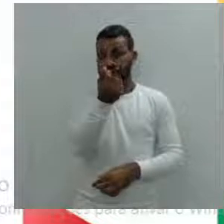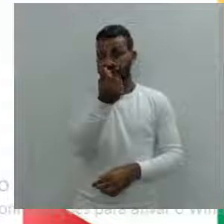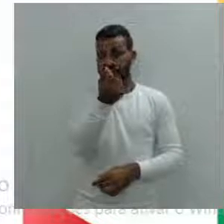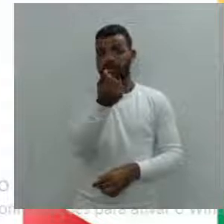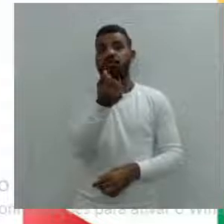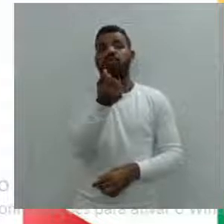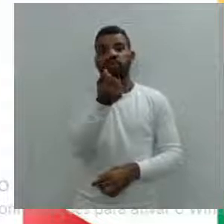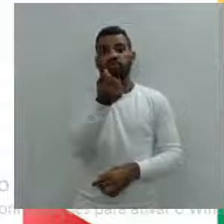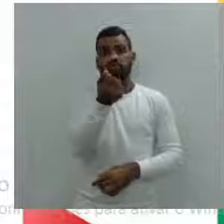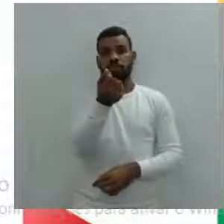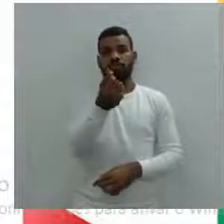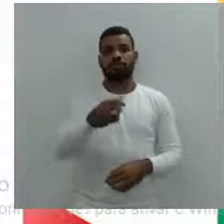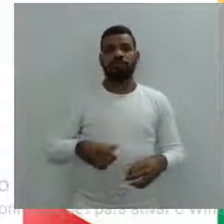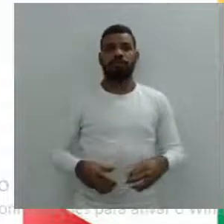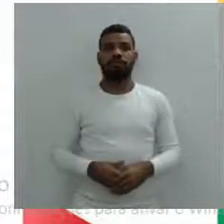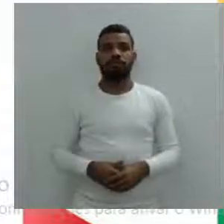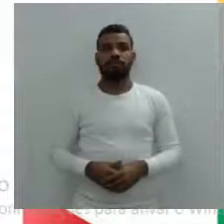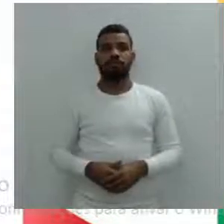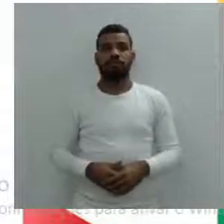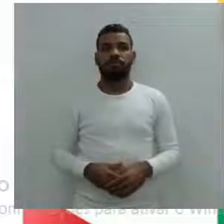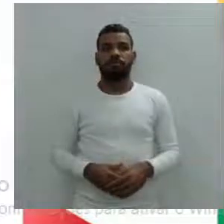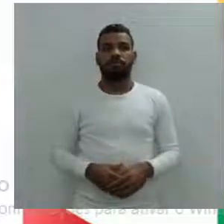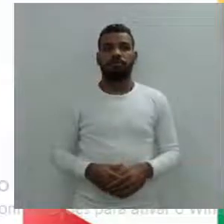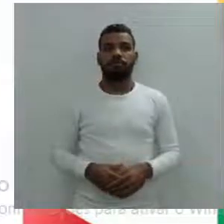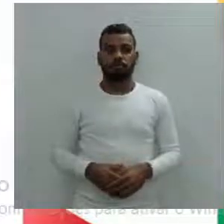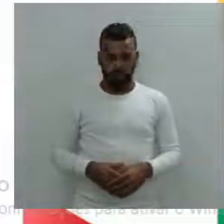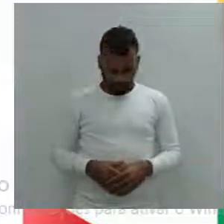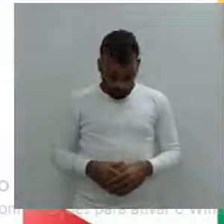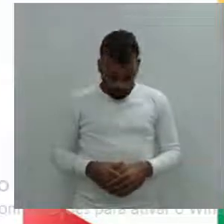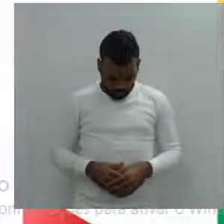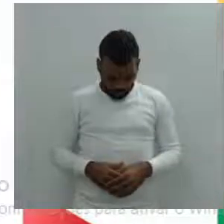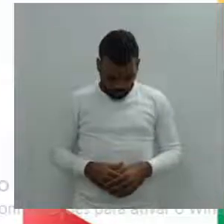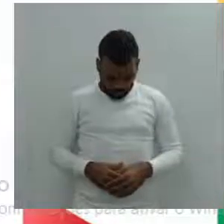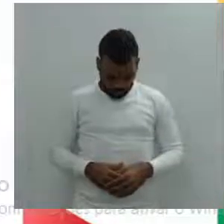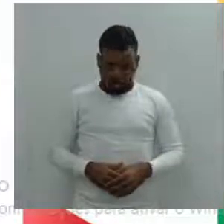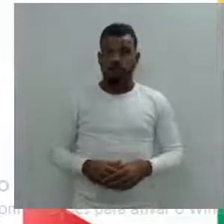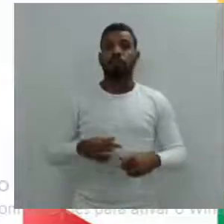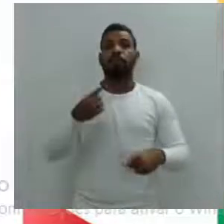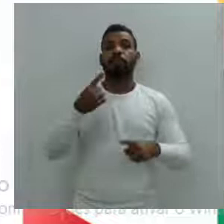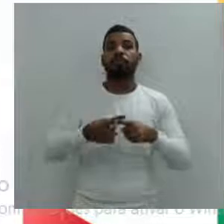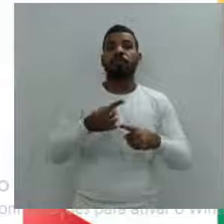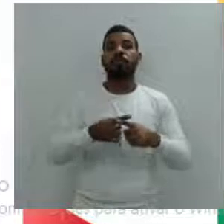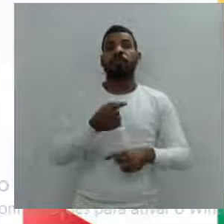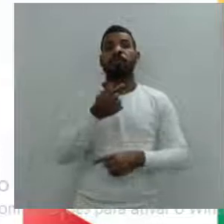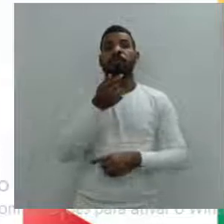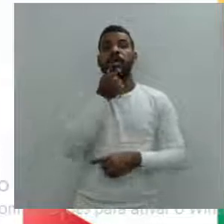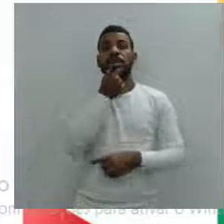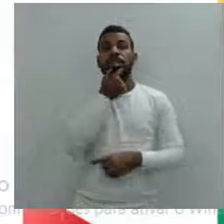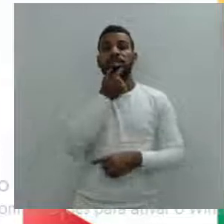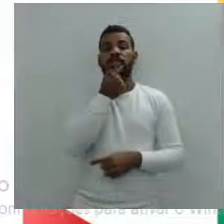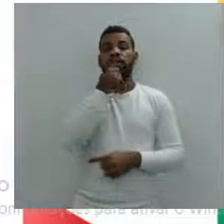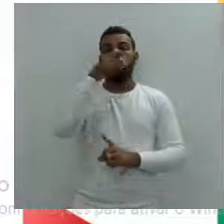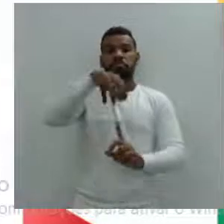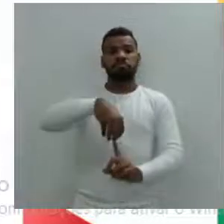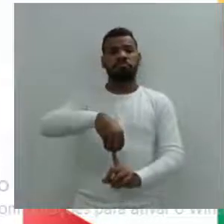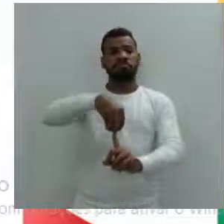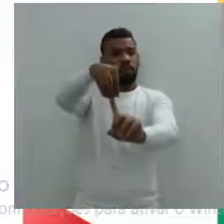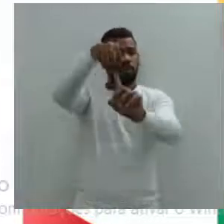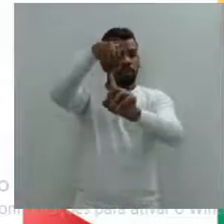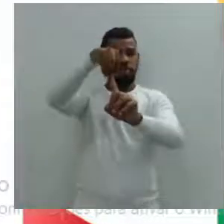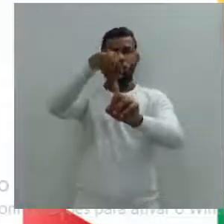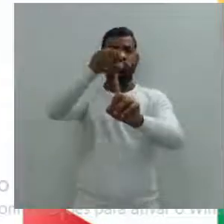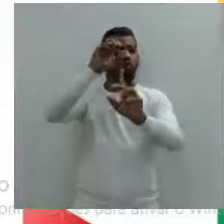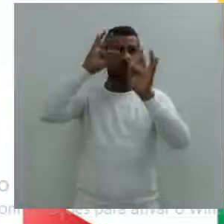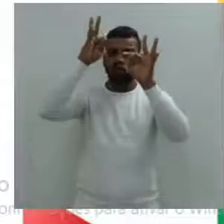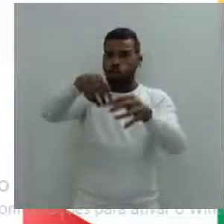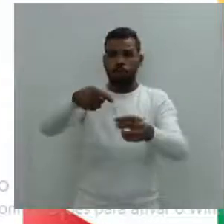ser o dinheiro, né? Porque a Inglaterra ela vai ser a pioneira disso tudo, tá